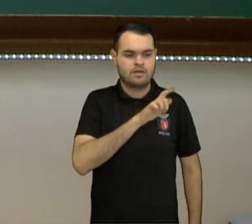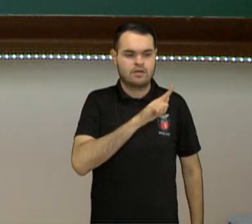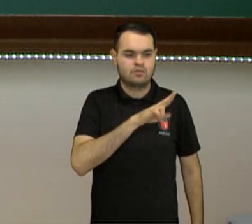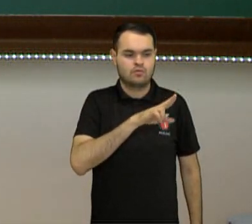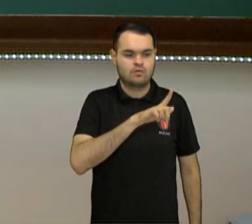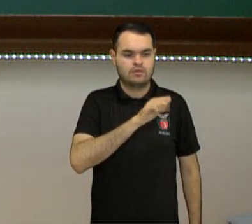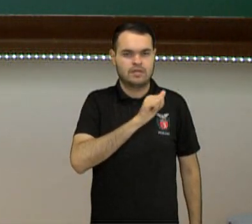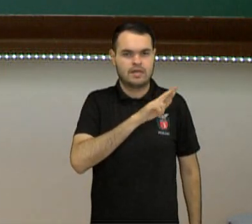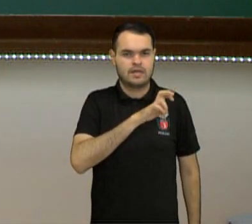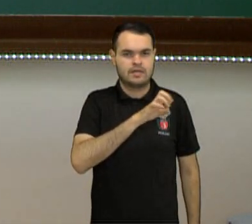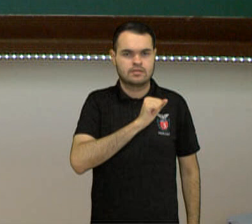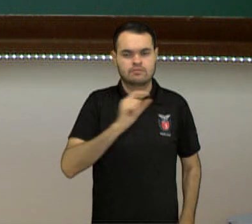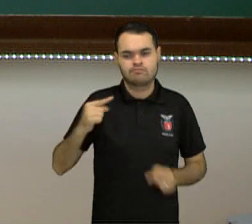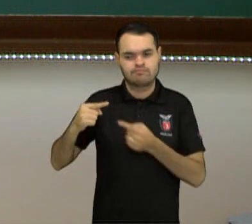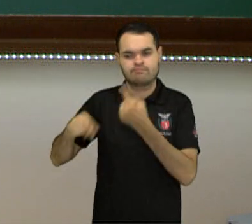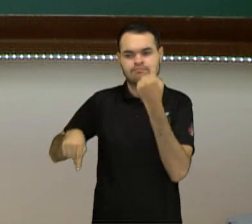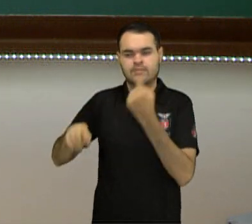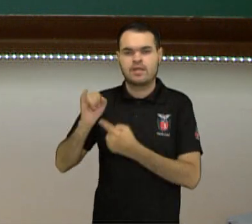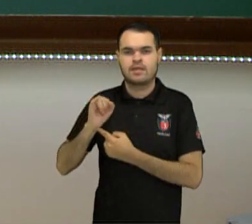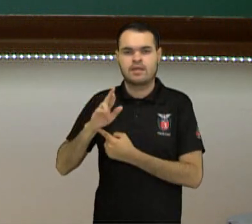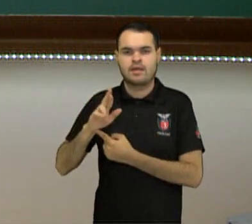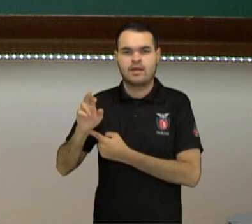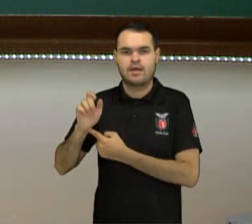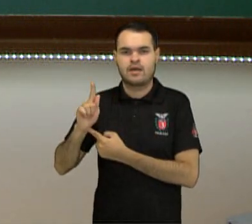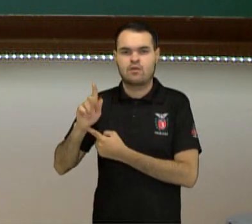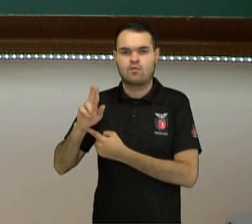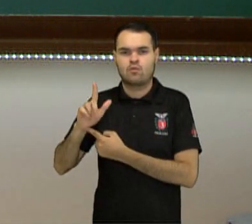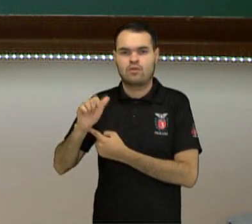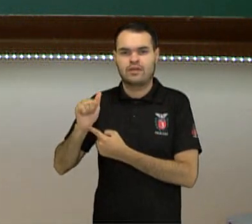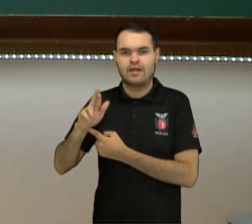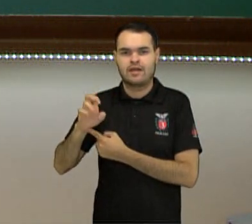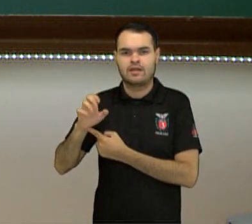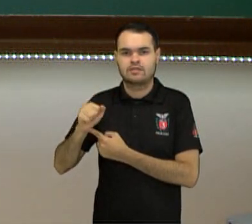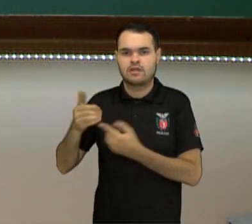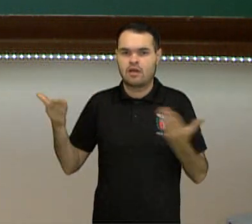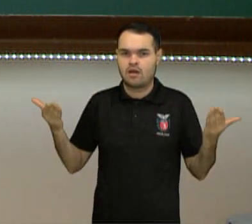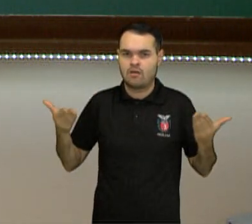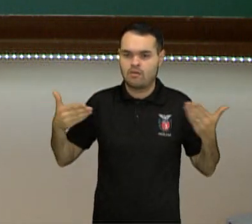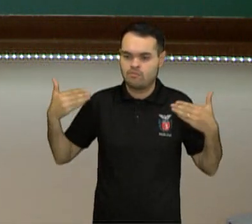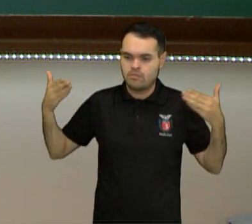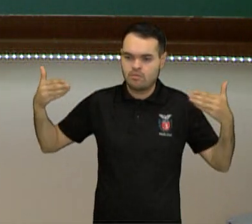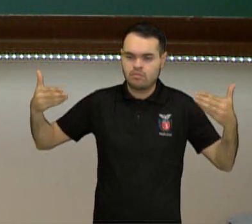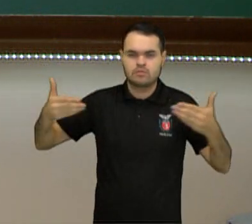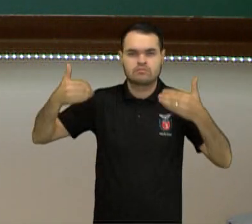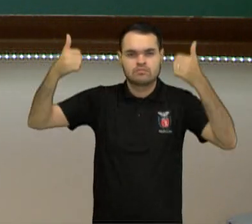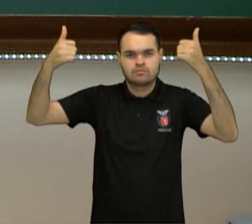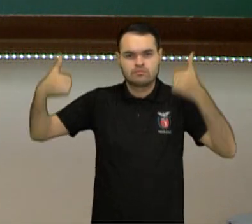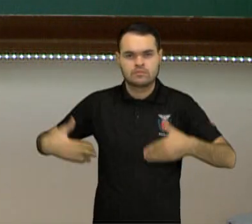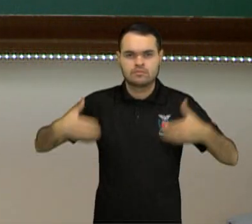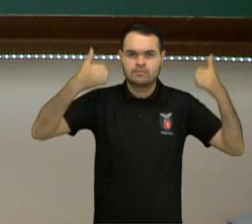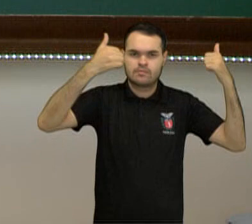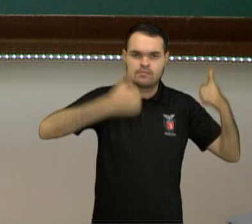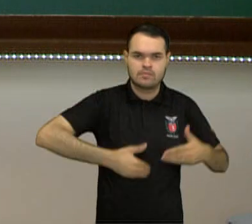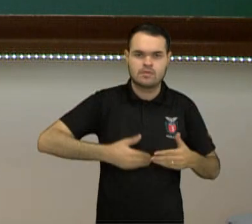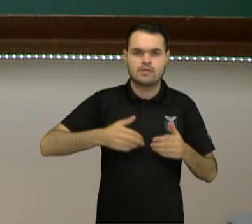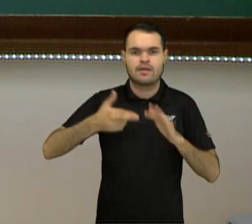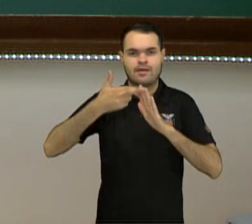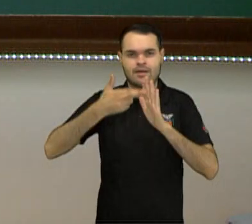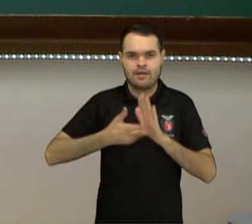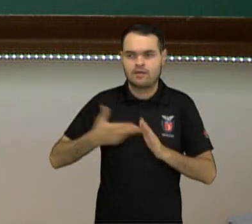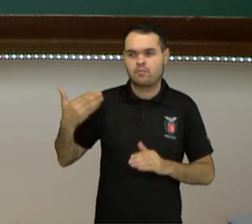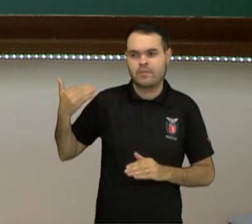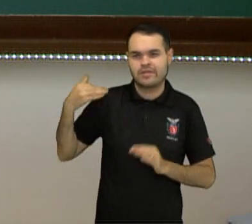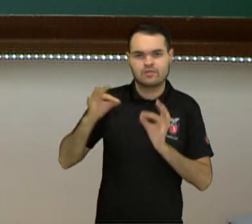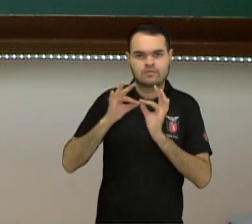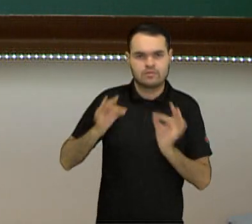né? E através desse estudo, a gente vai nos encaminhando, então, para as regras do Simple Past, para a regra dos passados